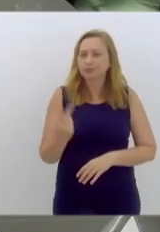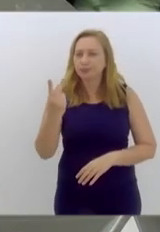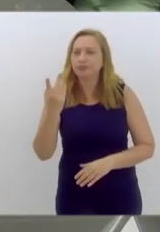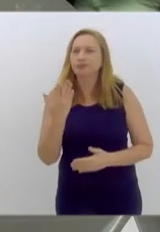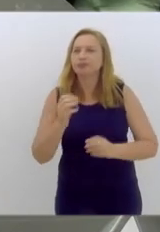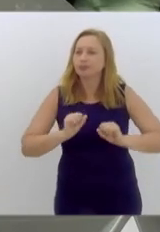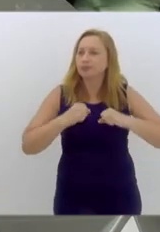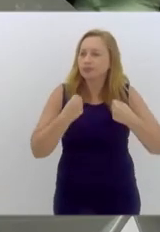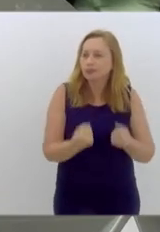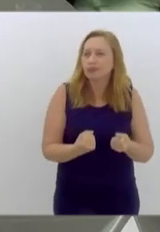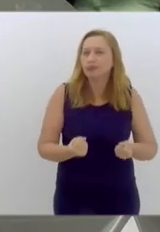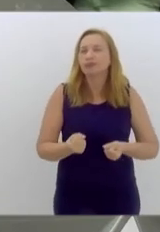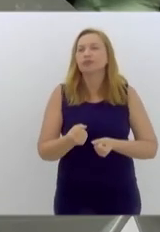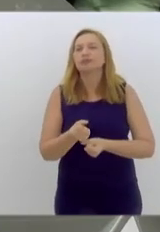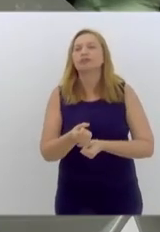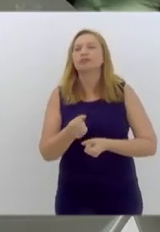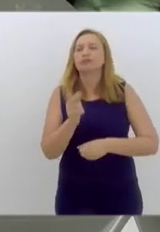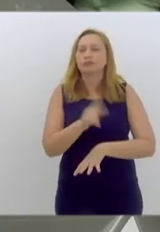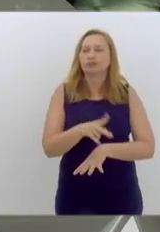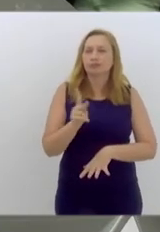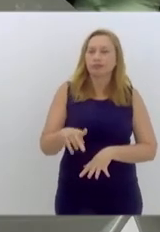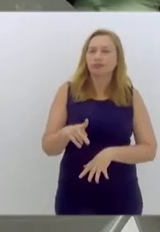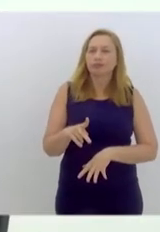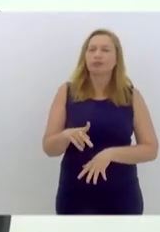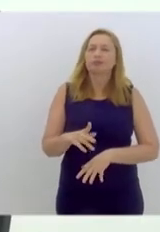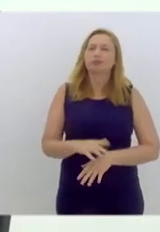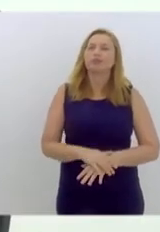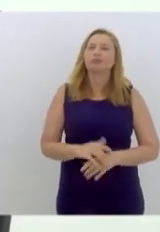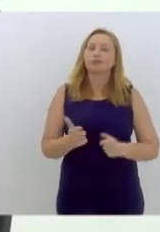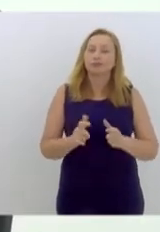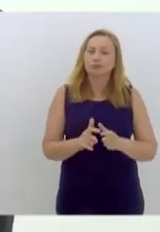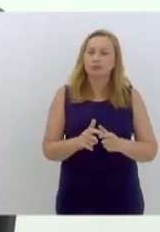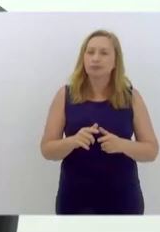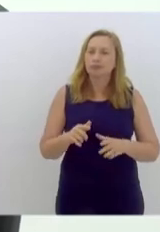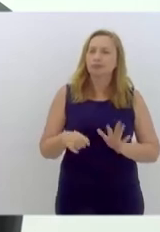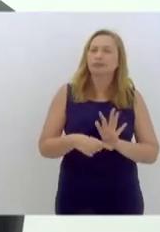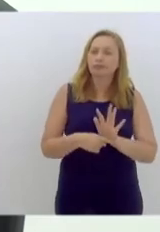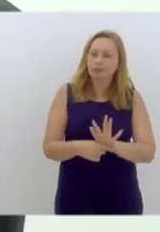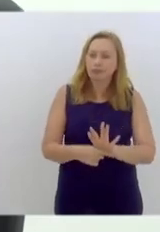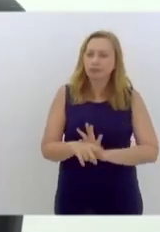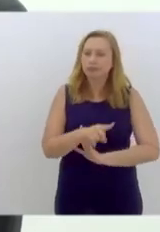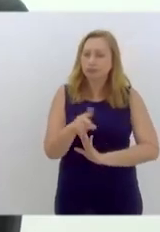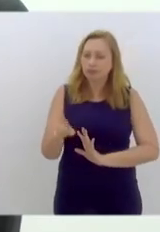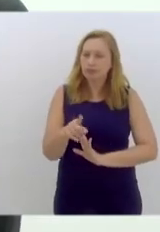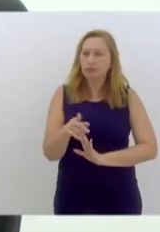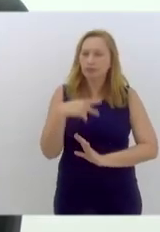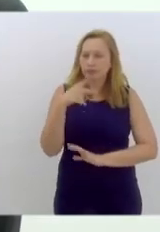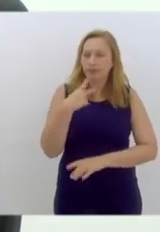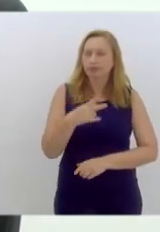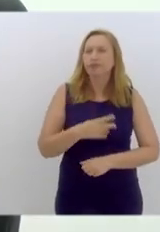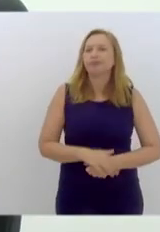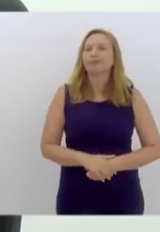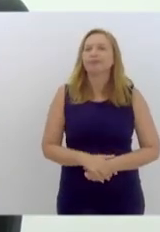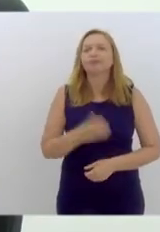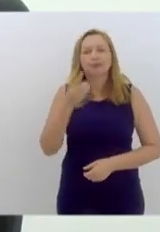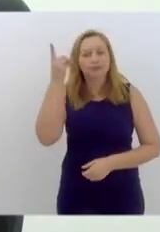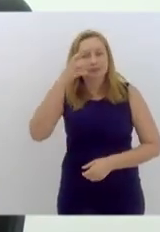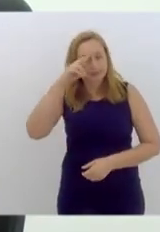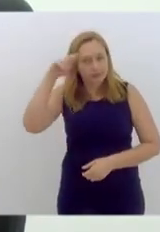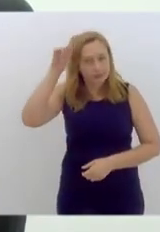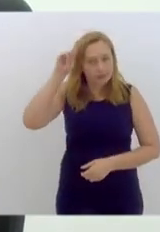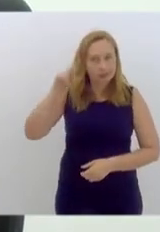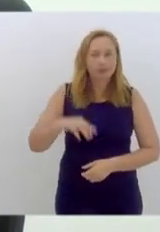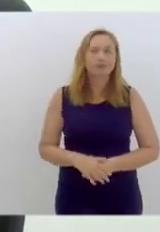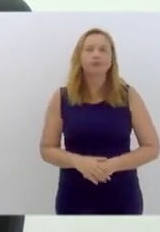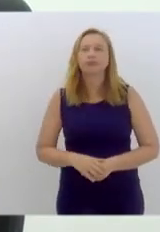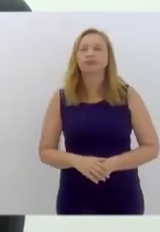esforço docente. Isso foi, né, digamos assim, para acrescentar aqui ao que já foi trazido, especialmente pela intervenção do deputado Renan Ferreirinha, isso